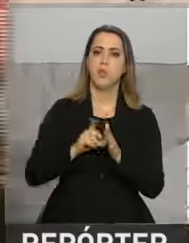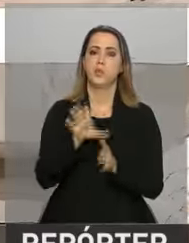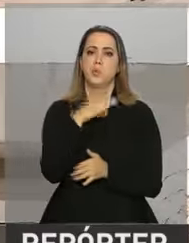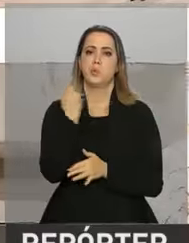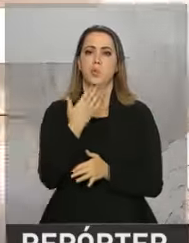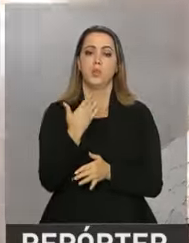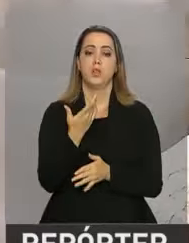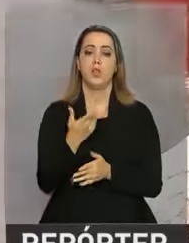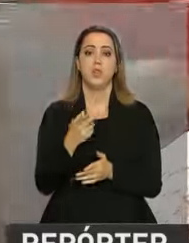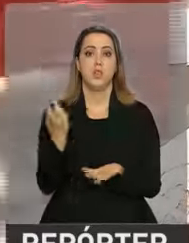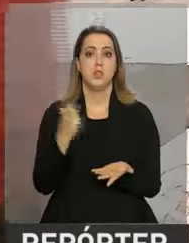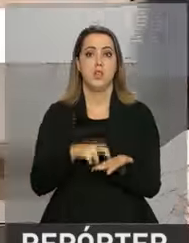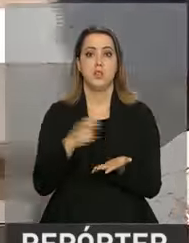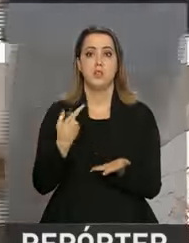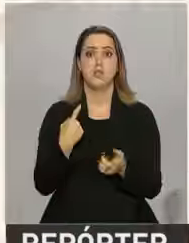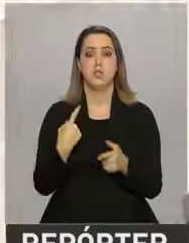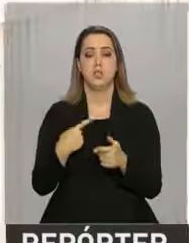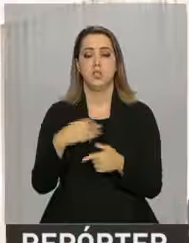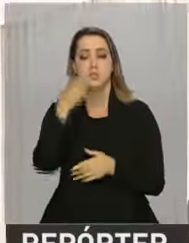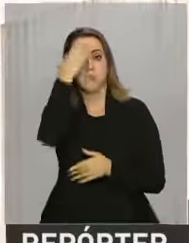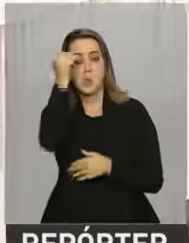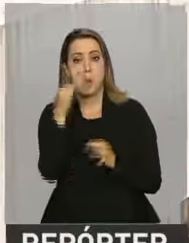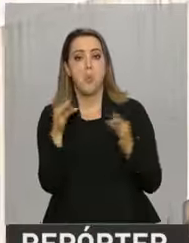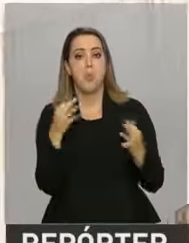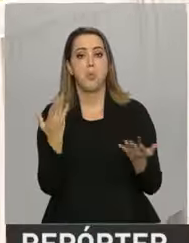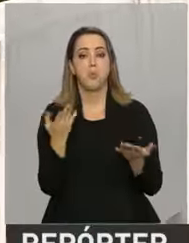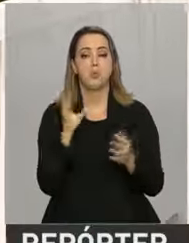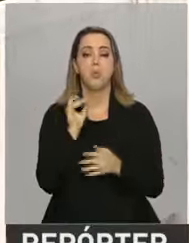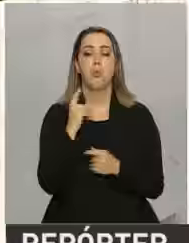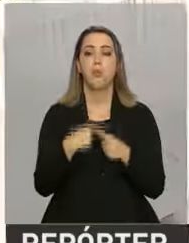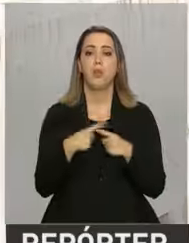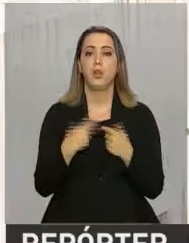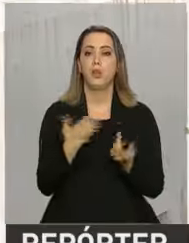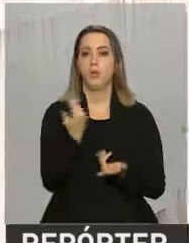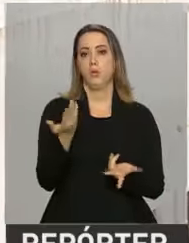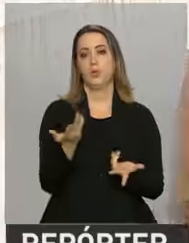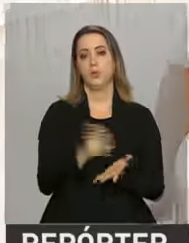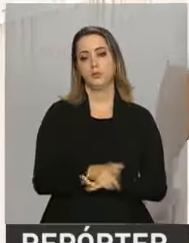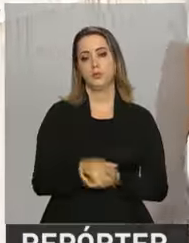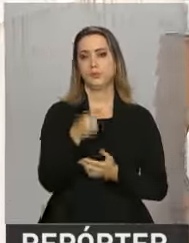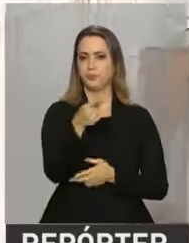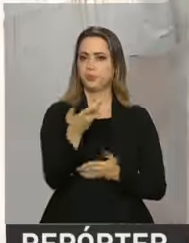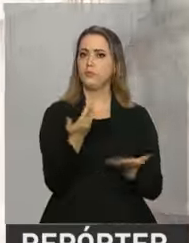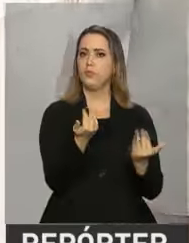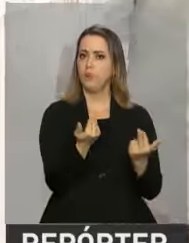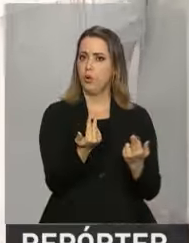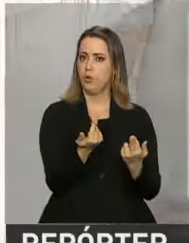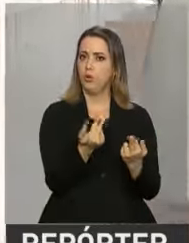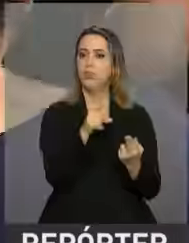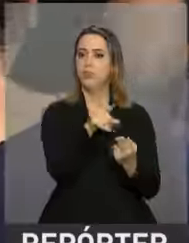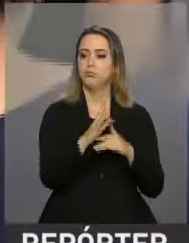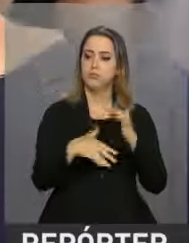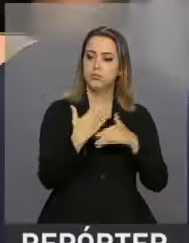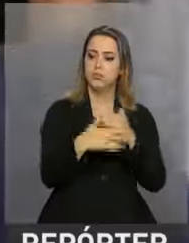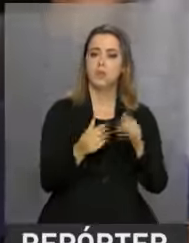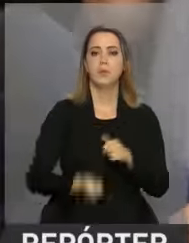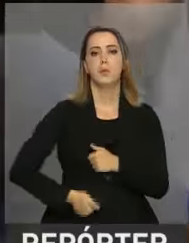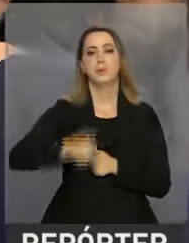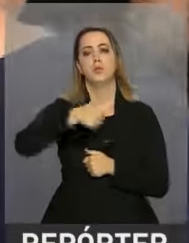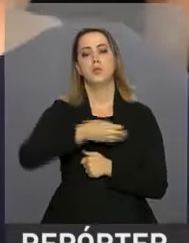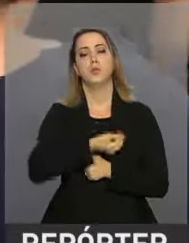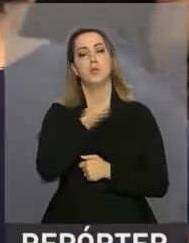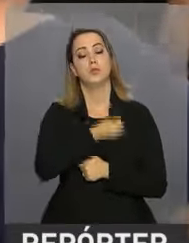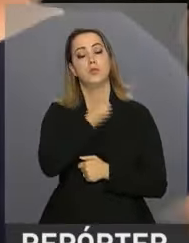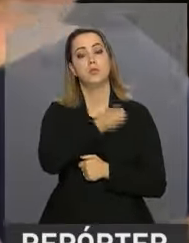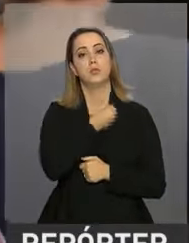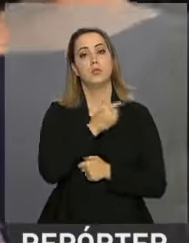muito cedo, nem sabia do quê. Hábitos como o de Dona Maria do Rosário estão entre os fatores que ajudam a melhorar a condição